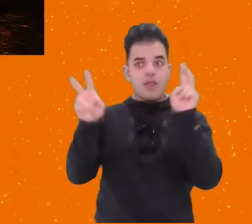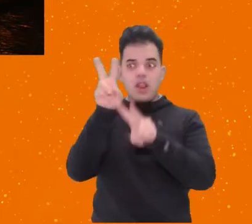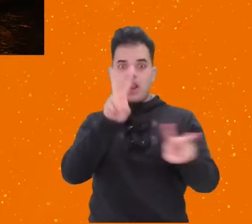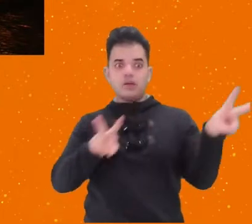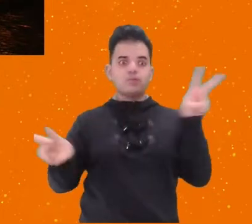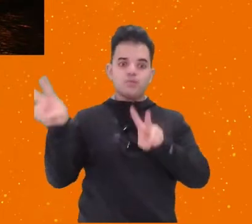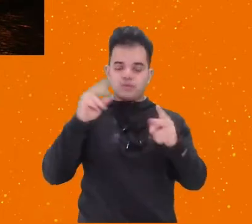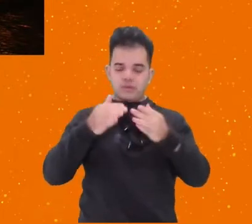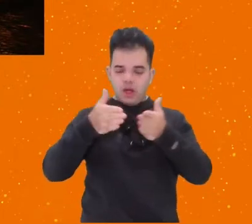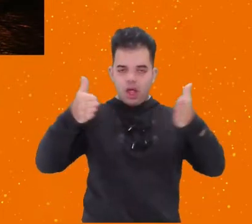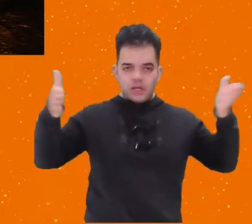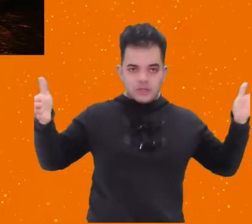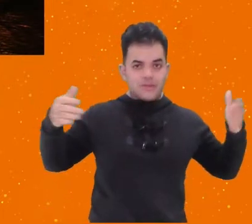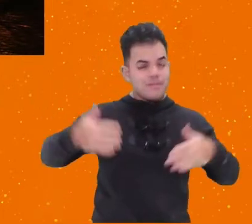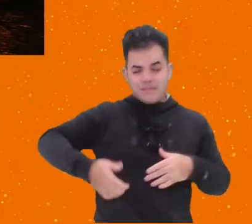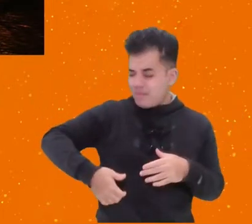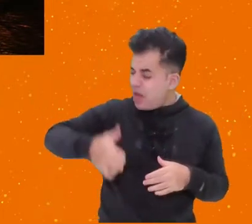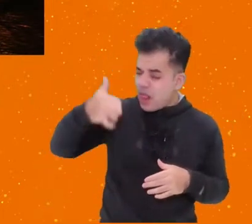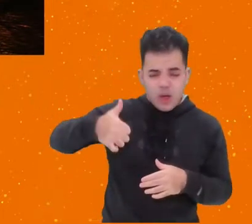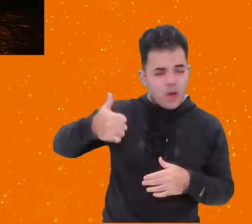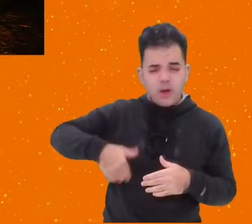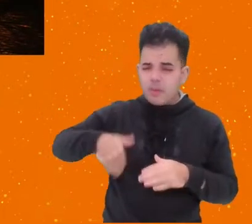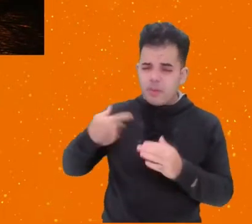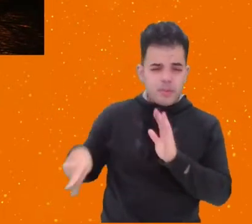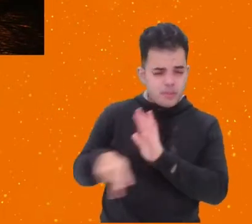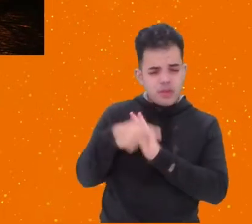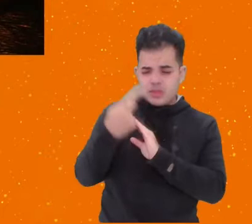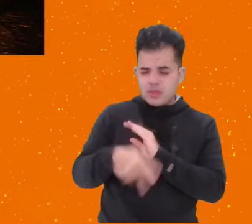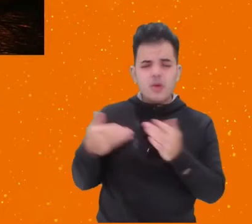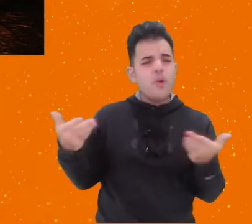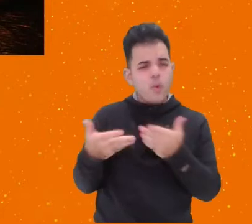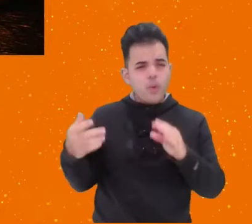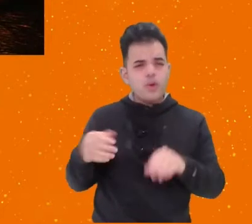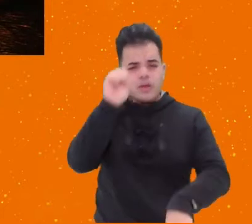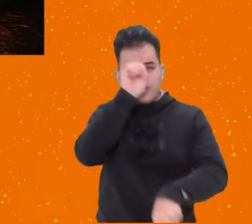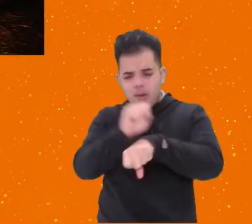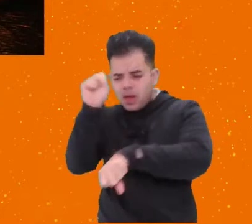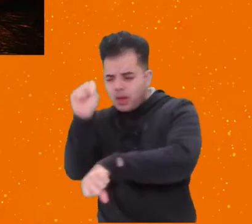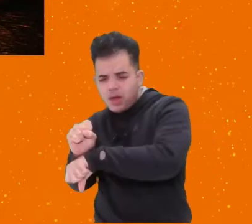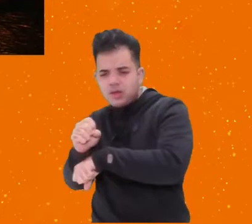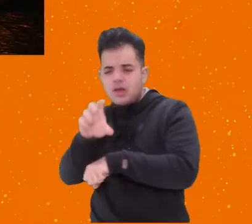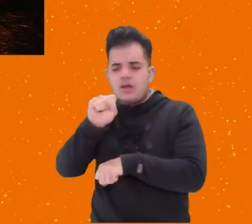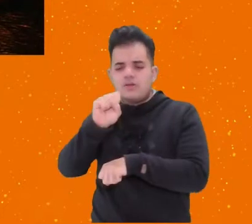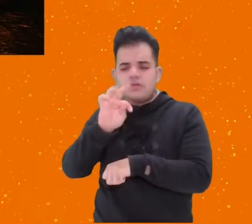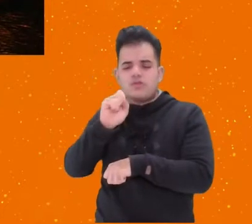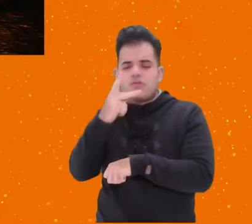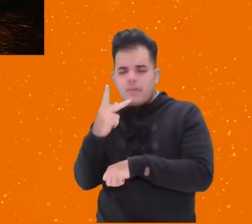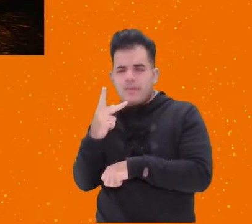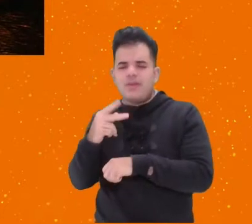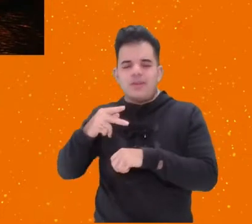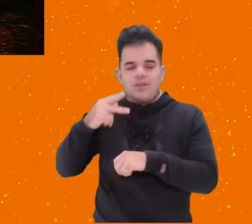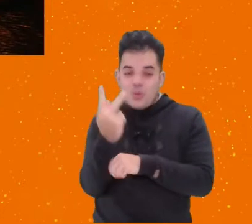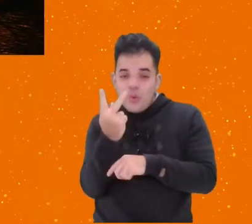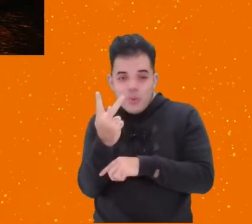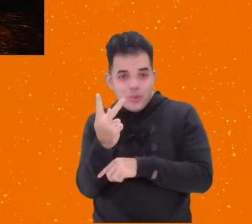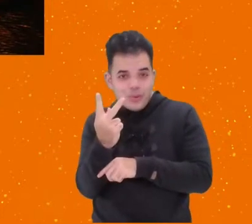gente já tem hoje, né, com mais de dois stops, em torno de dois stops e meio a mais, numa câmera